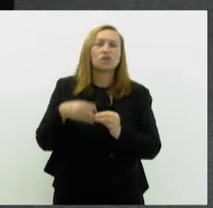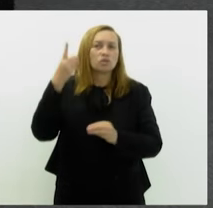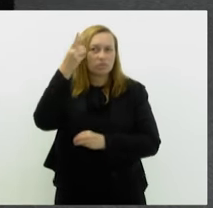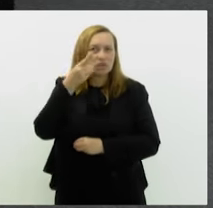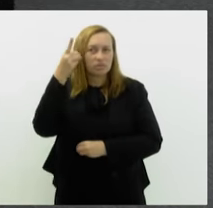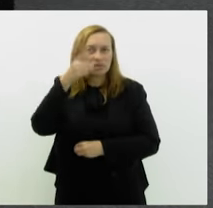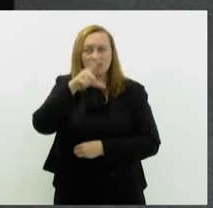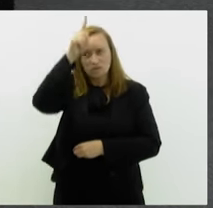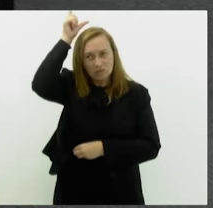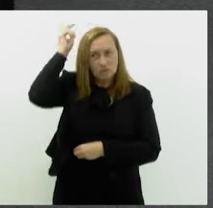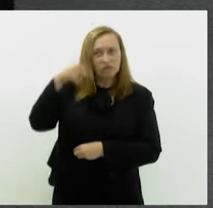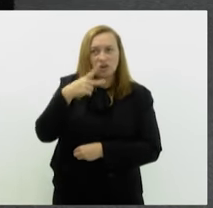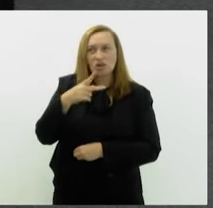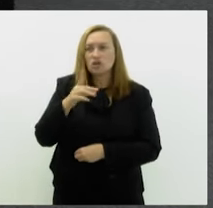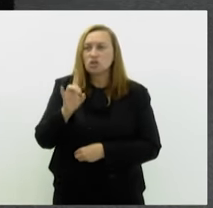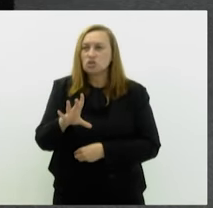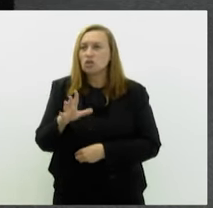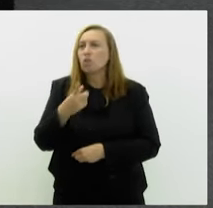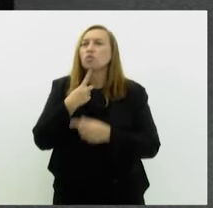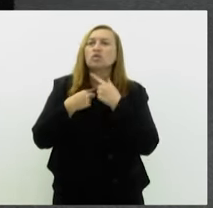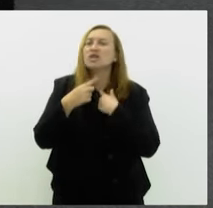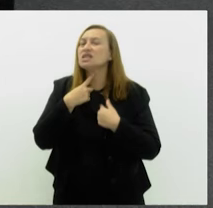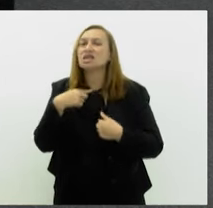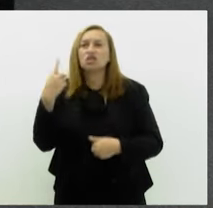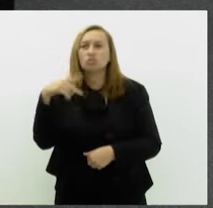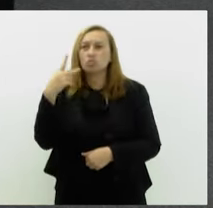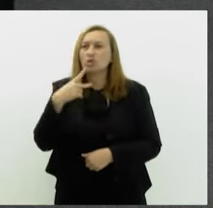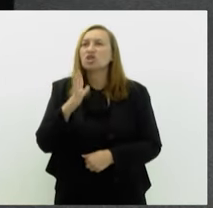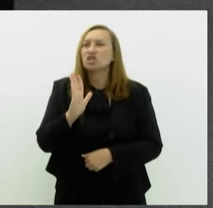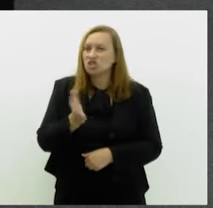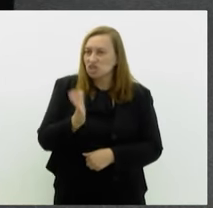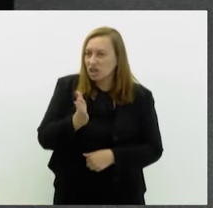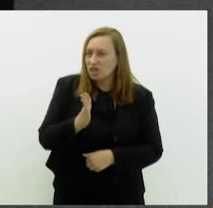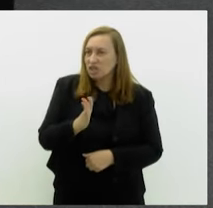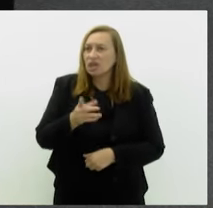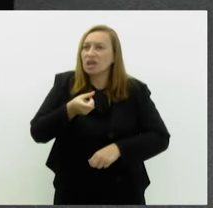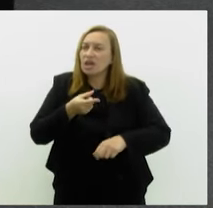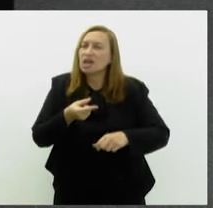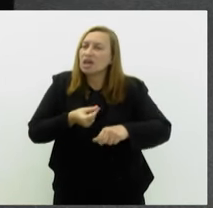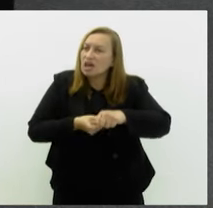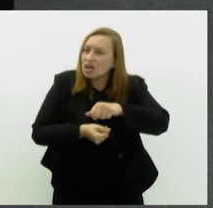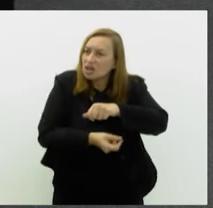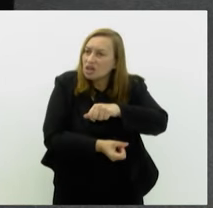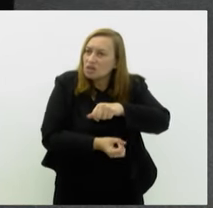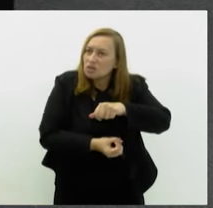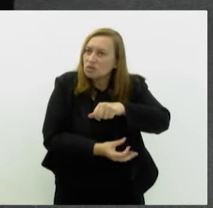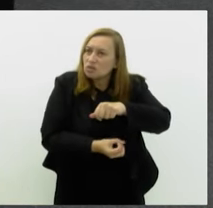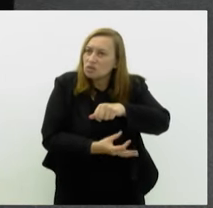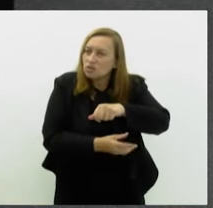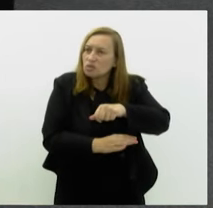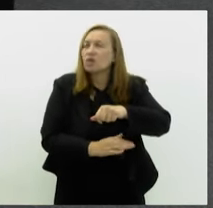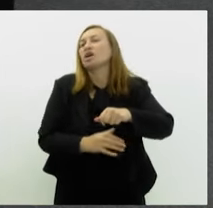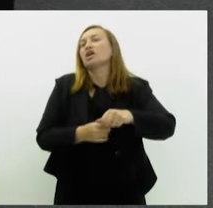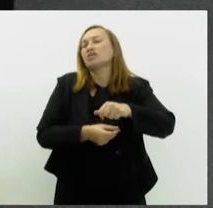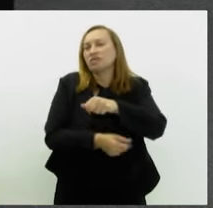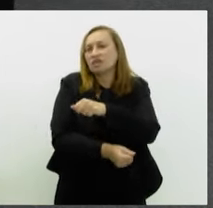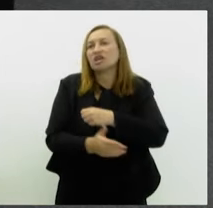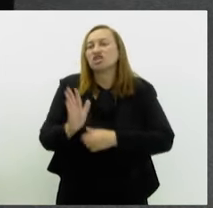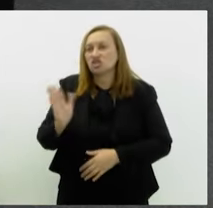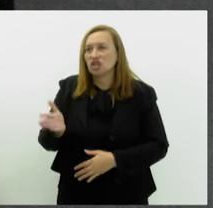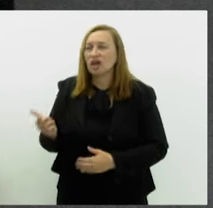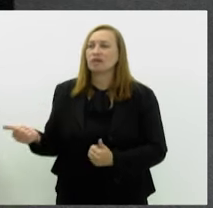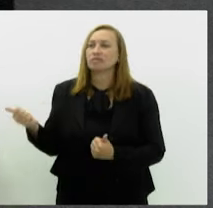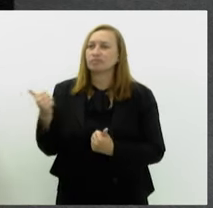deputado Luiz Paulo, basta vontade política, porque já tem fonte de financiamento, já está incluído na região metropolitana